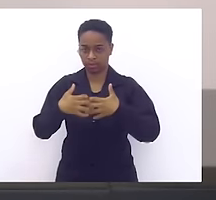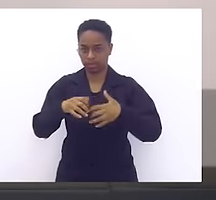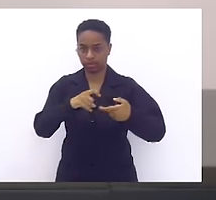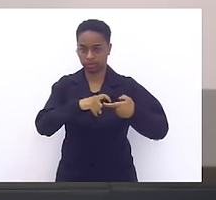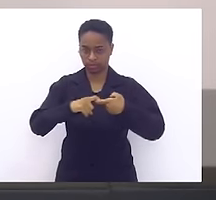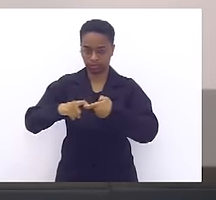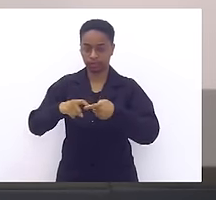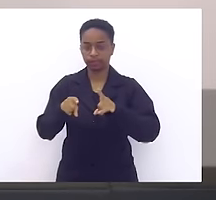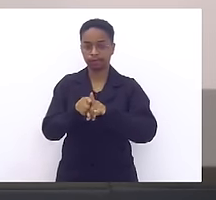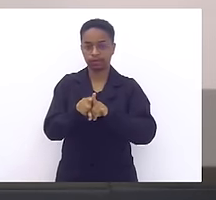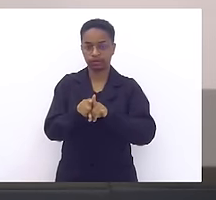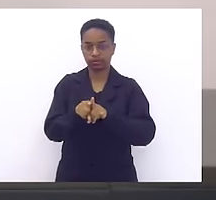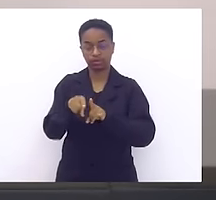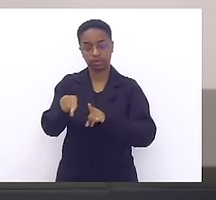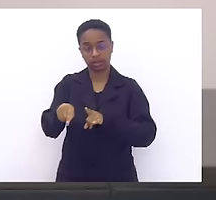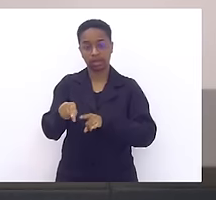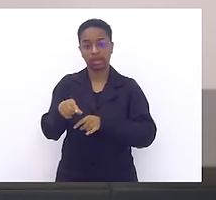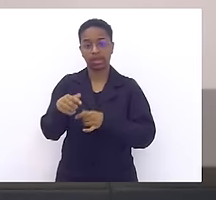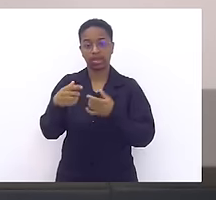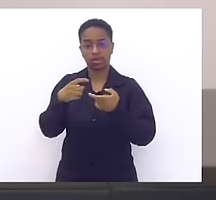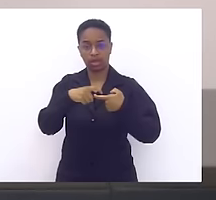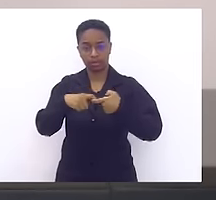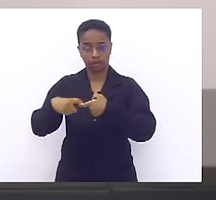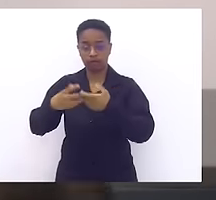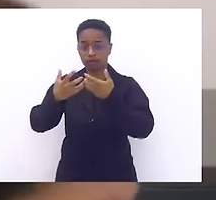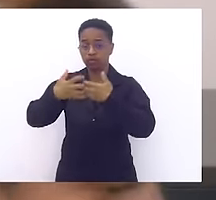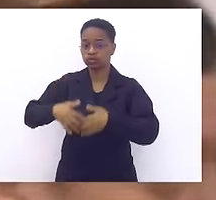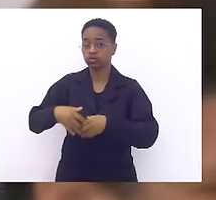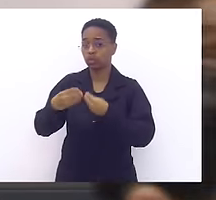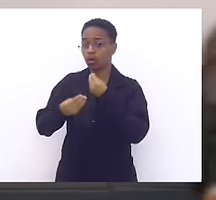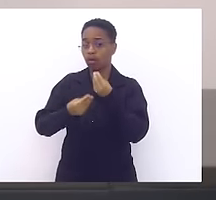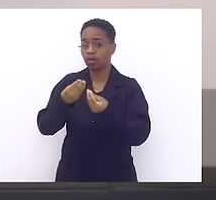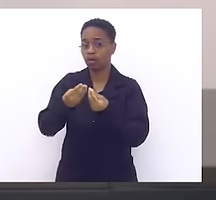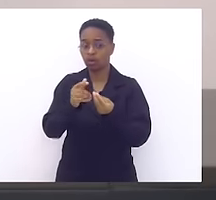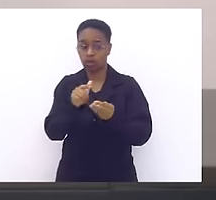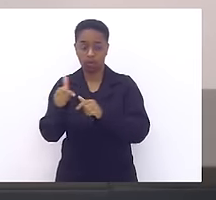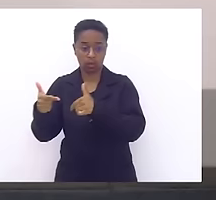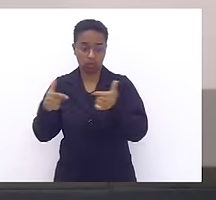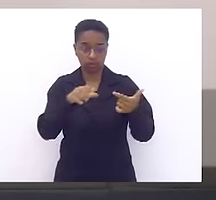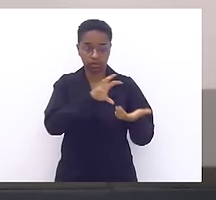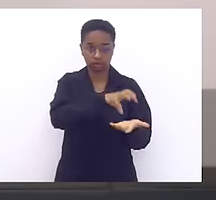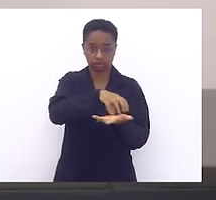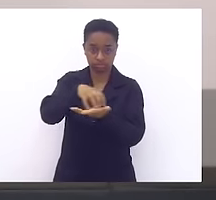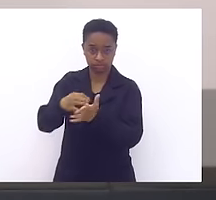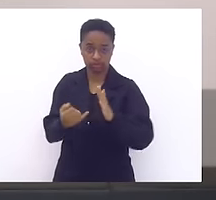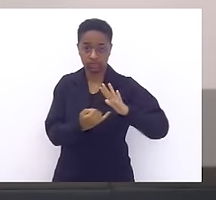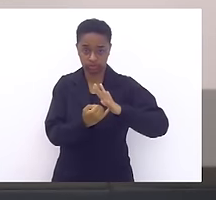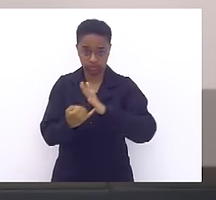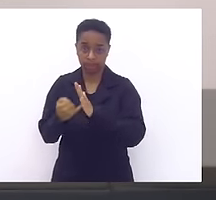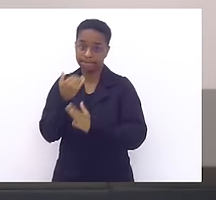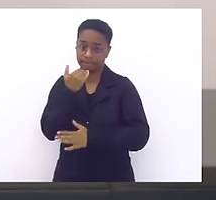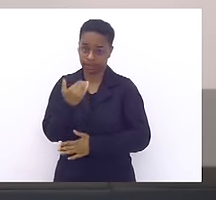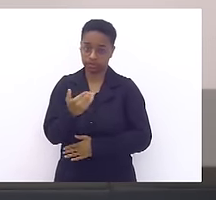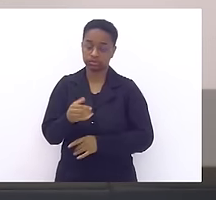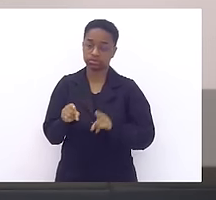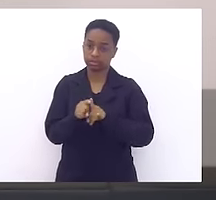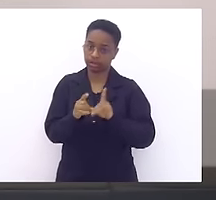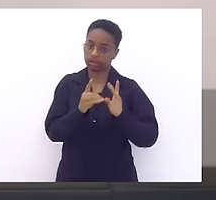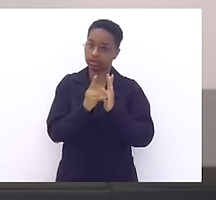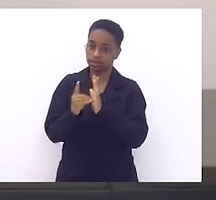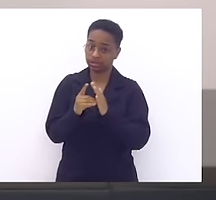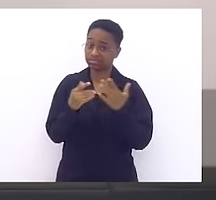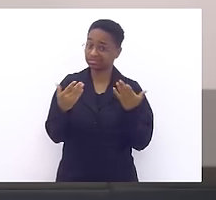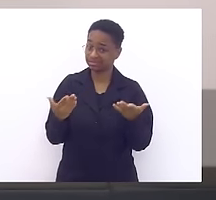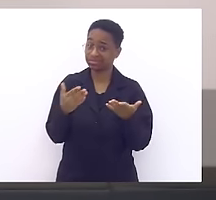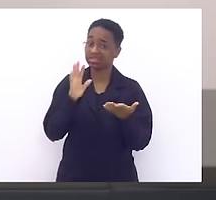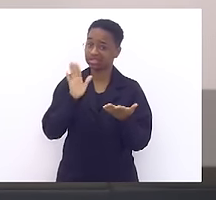nessas operações esse reboque funcionam a pedido de outros órgãos e outras instituições A exemplo do próprio Detran o que por